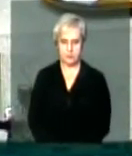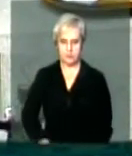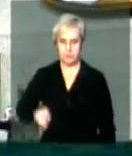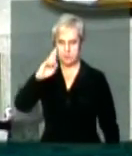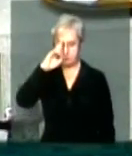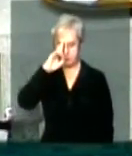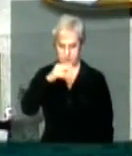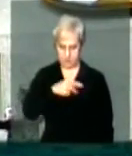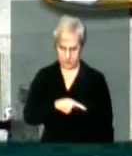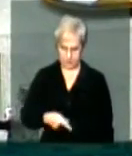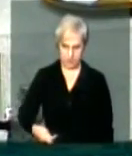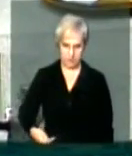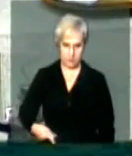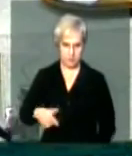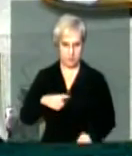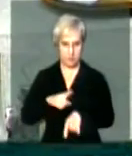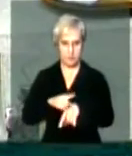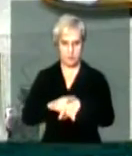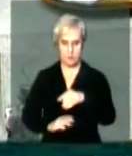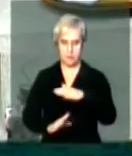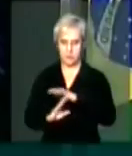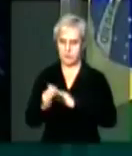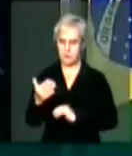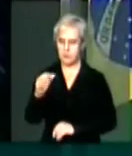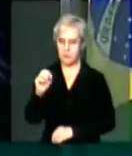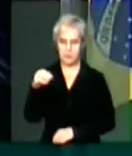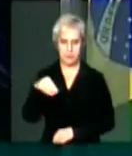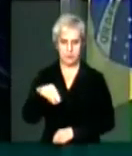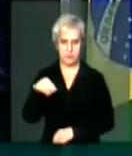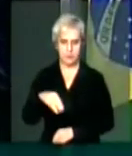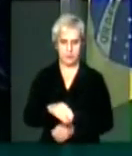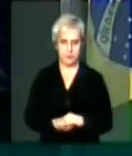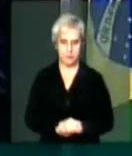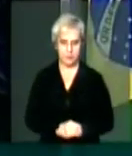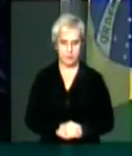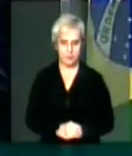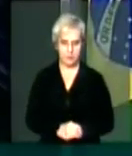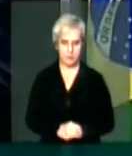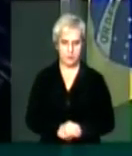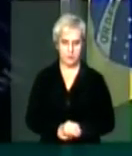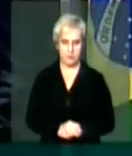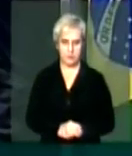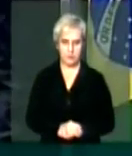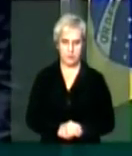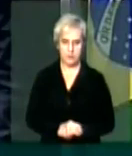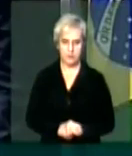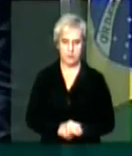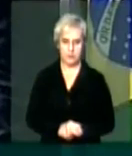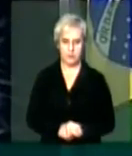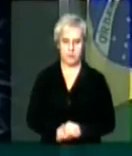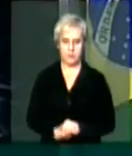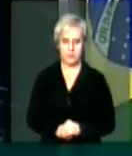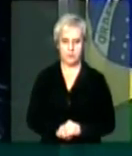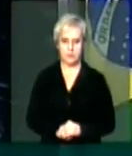Senhor presidente, são 10 minutos. Estava ali marcado breves comunicações como 3. Eu peço que 10 minutos, senhor presidente. 10 minutos. Obrigado, senhor